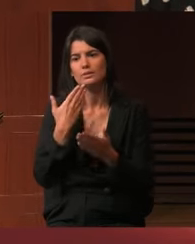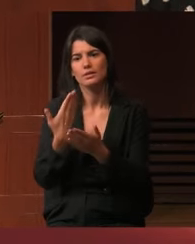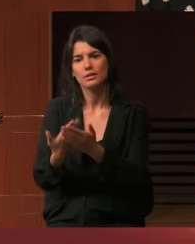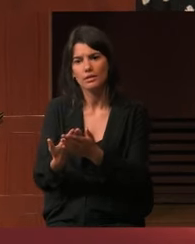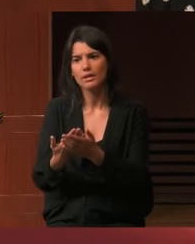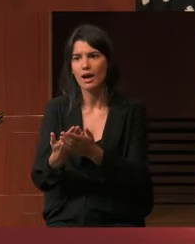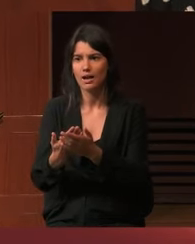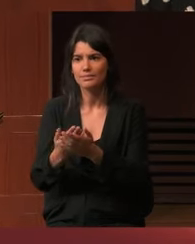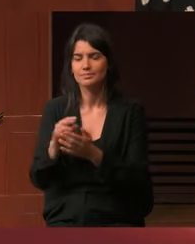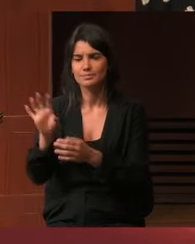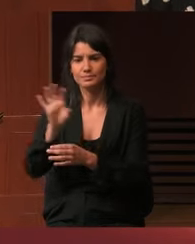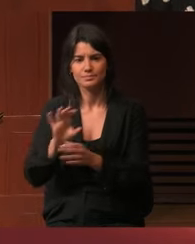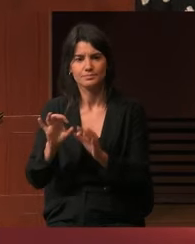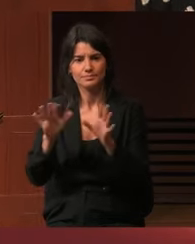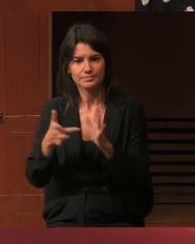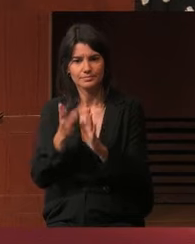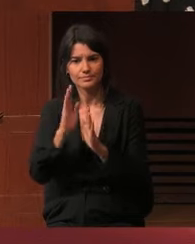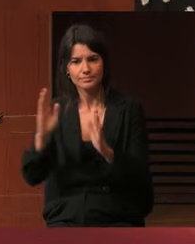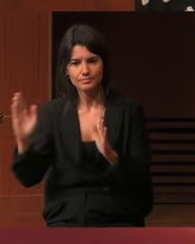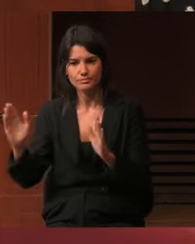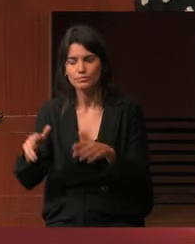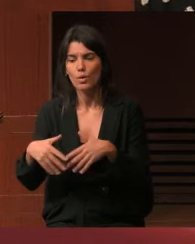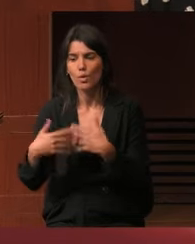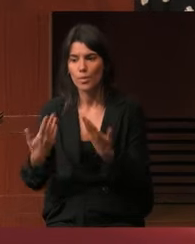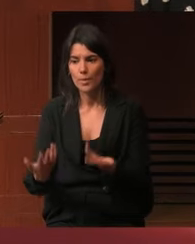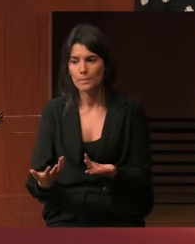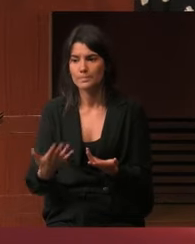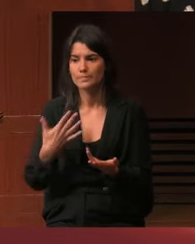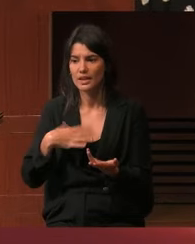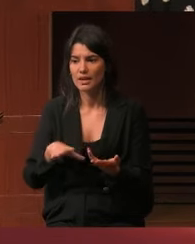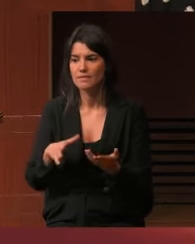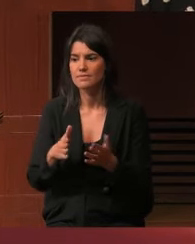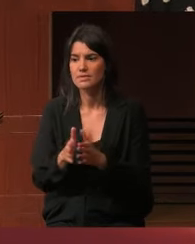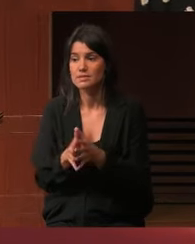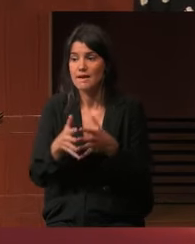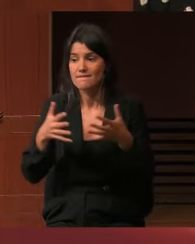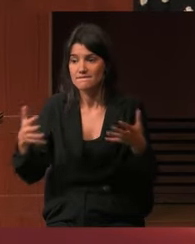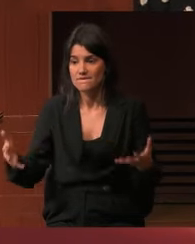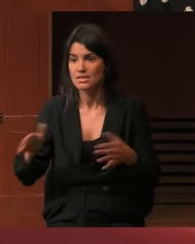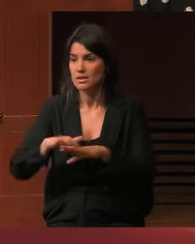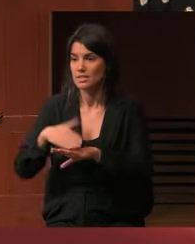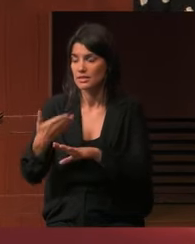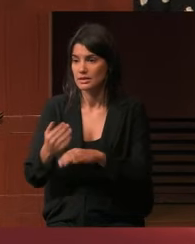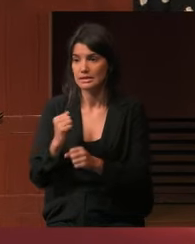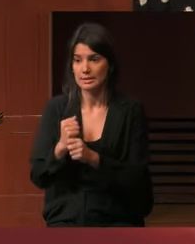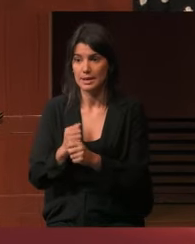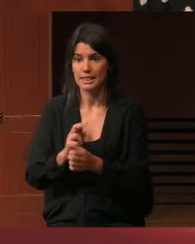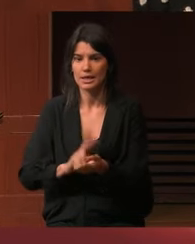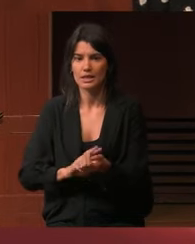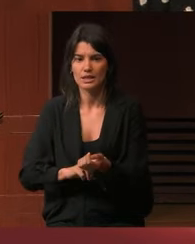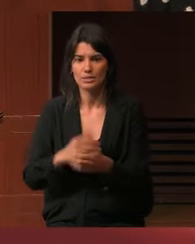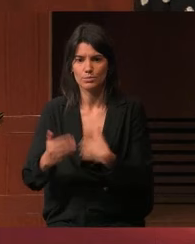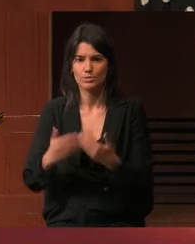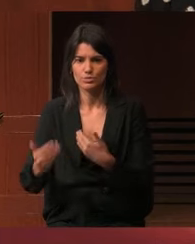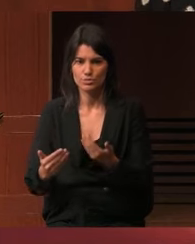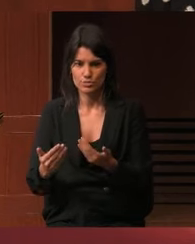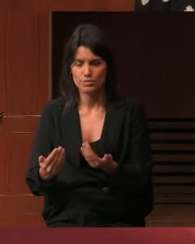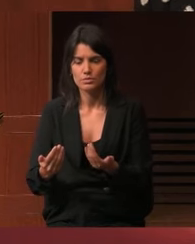ideia de biblioteca, o de uma intensificação ilimitada do ritmo de trabalho, à medida